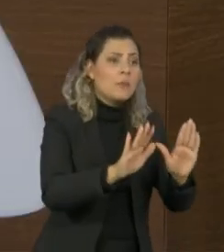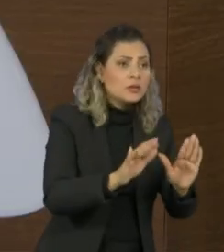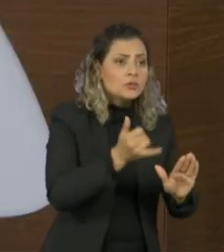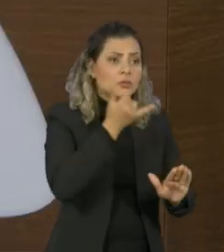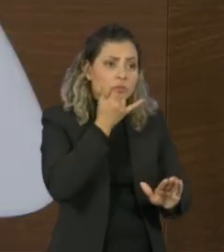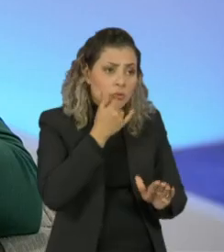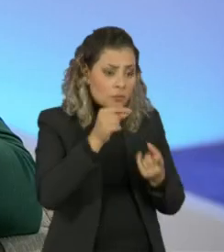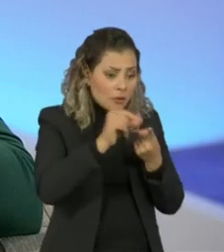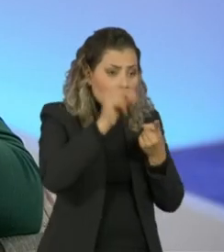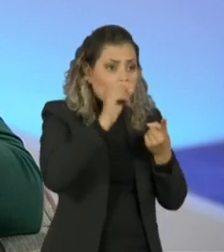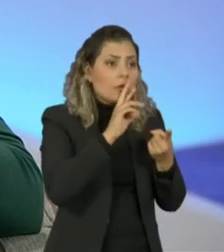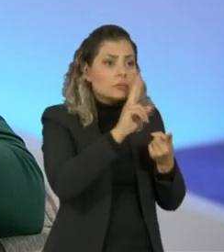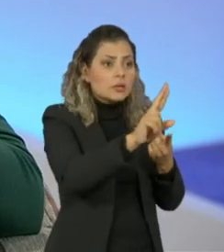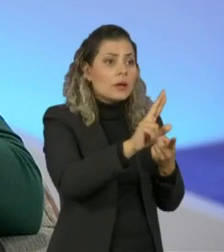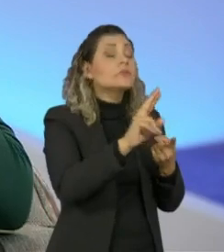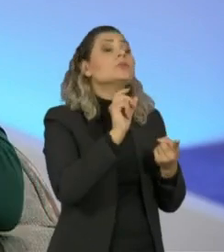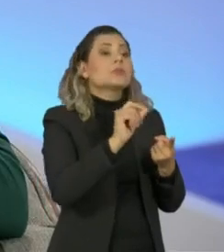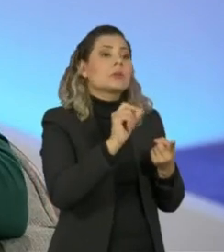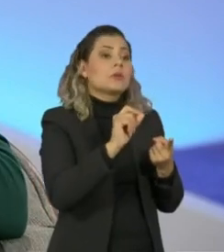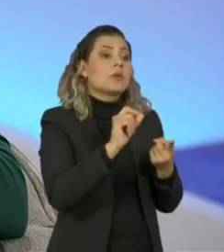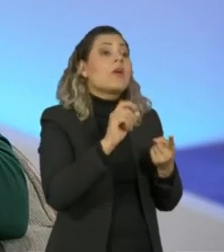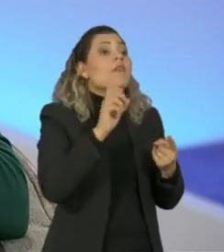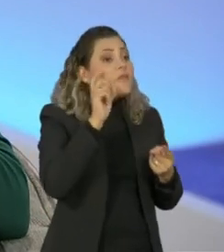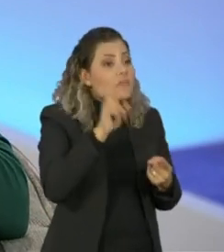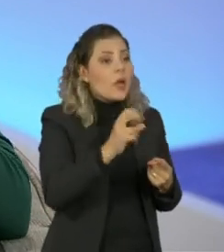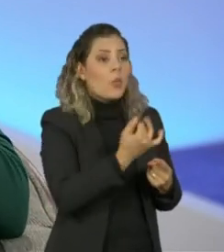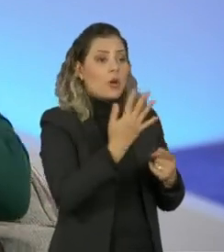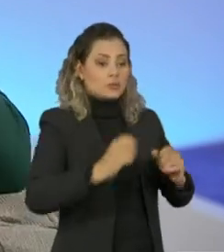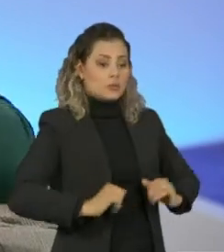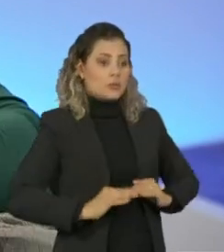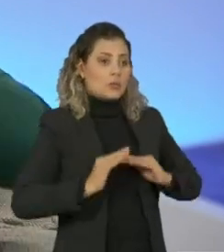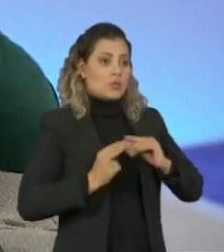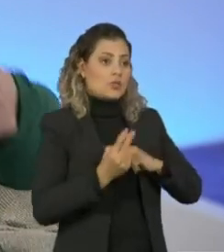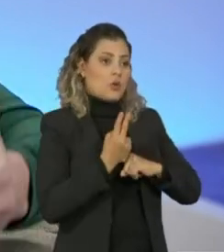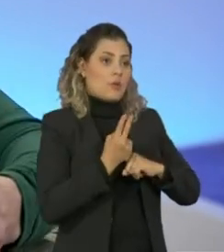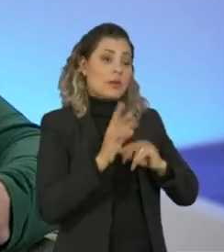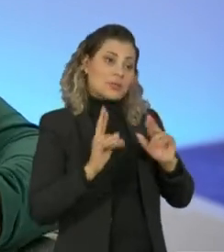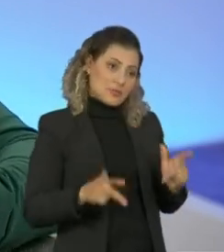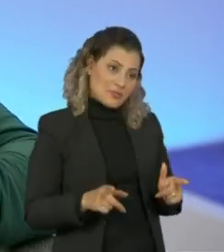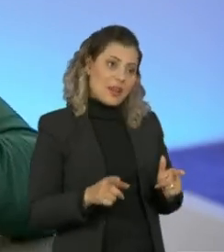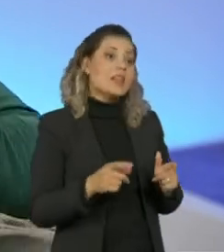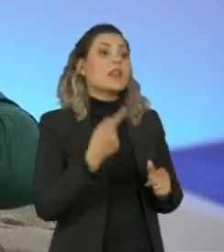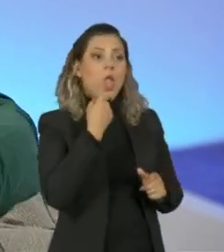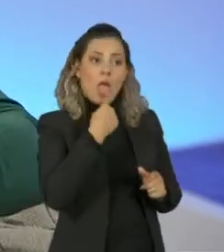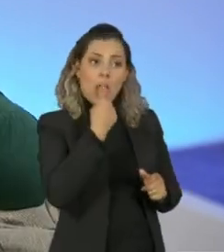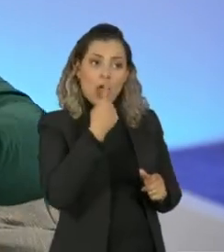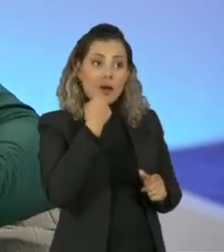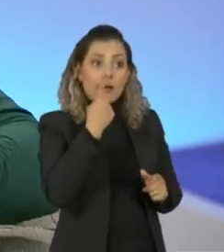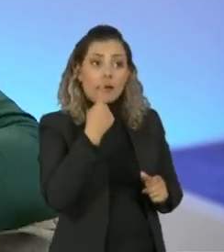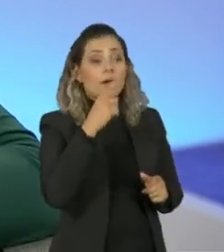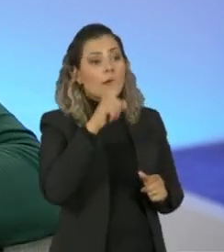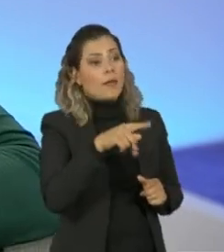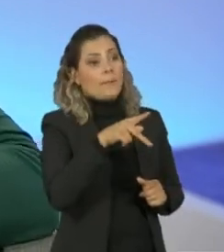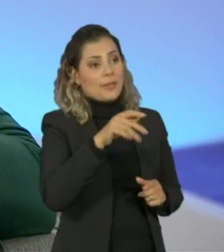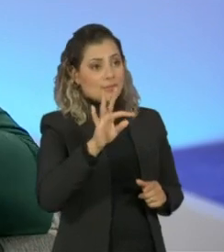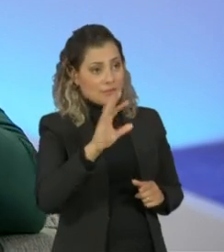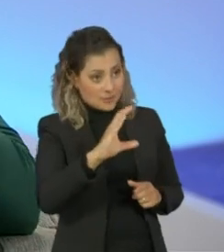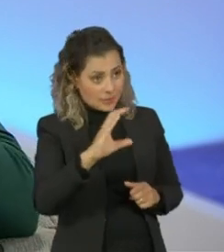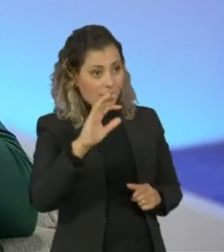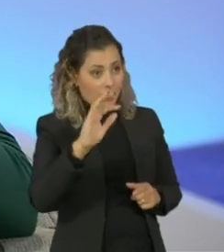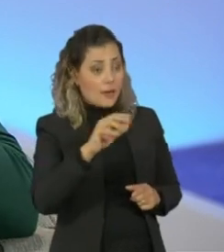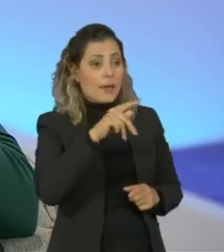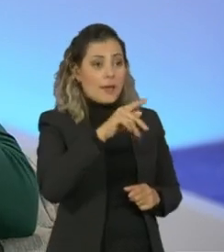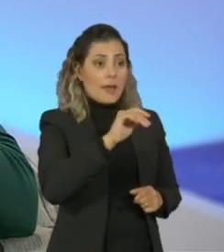teste sorológico, ele mede anticorpos. Completamente diferente do teste que mede o vírus, que é o PCR,